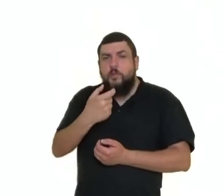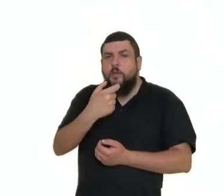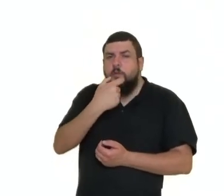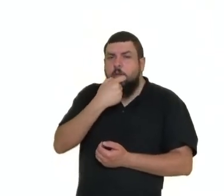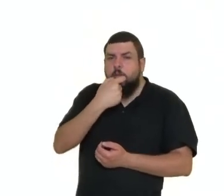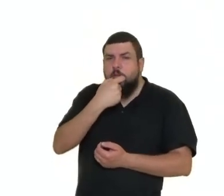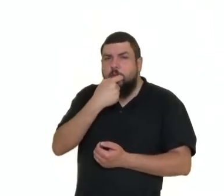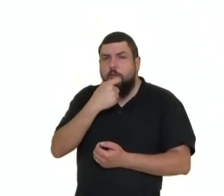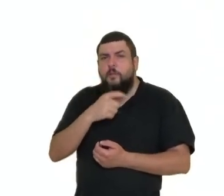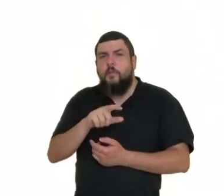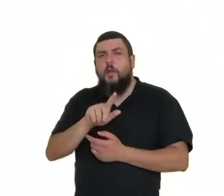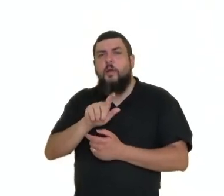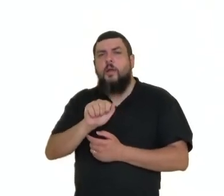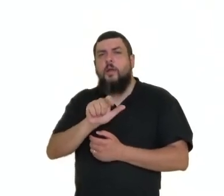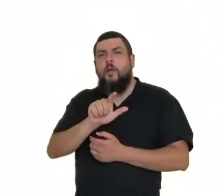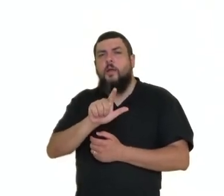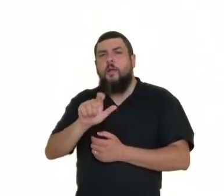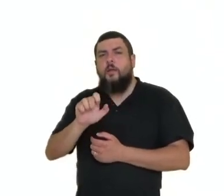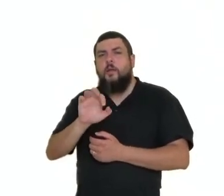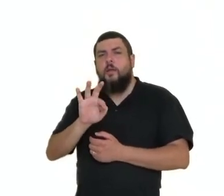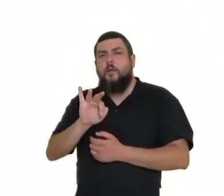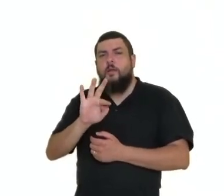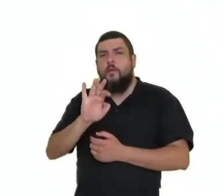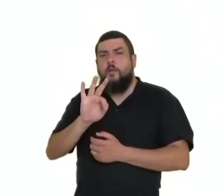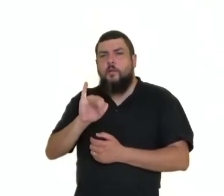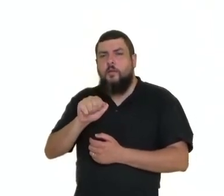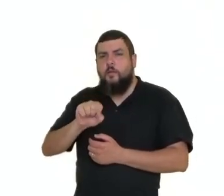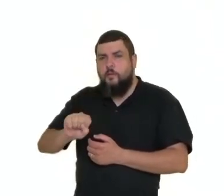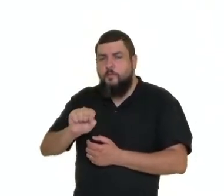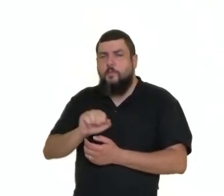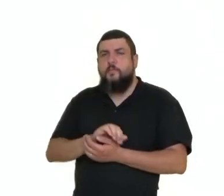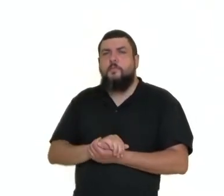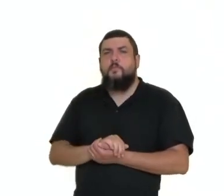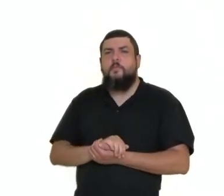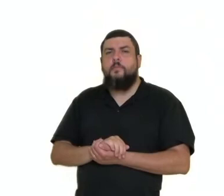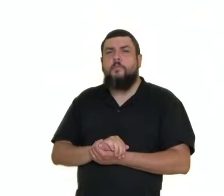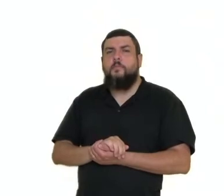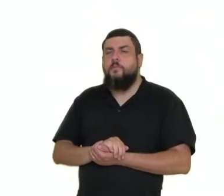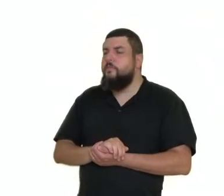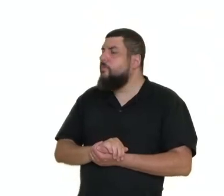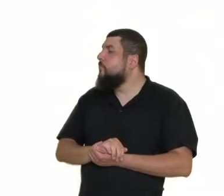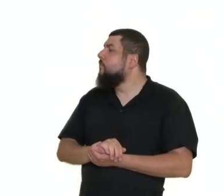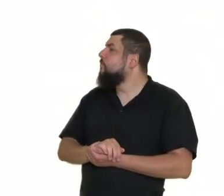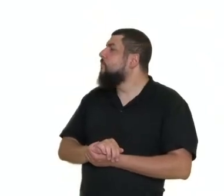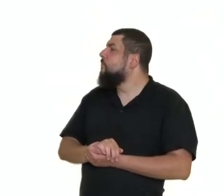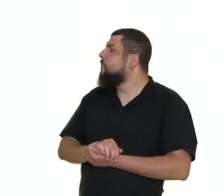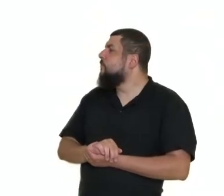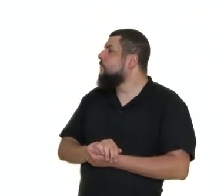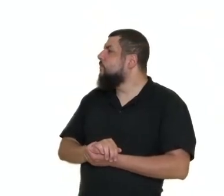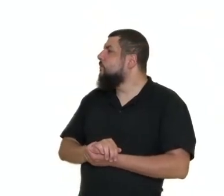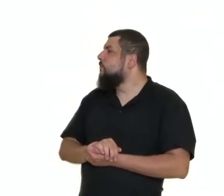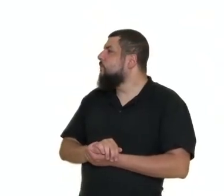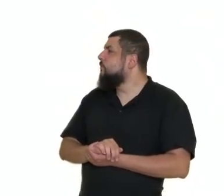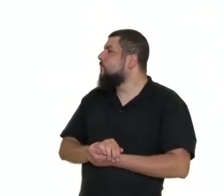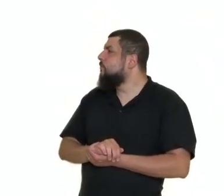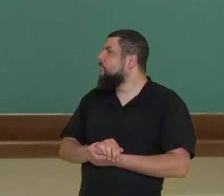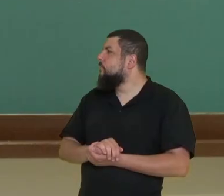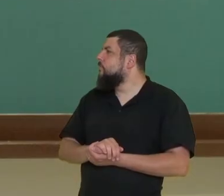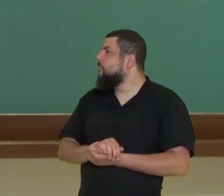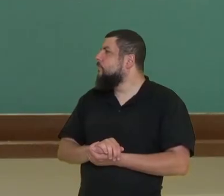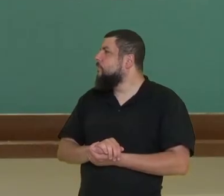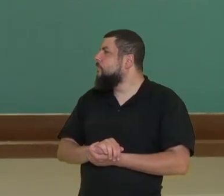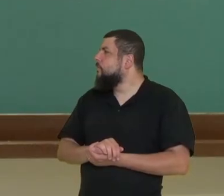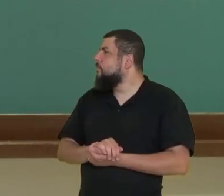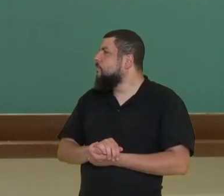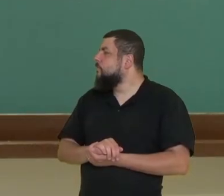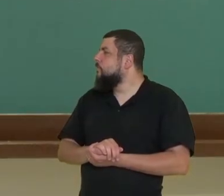biscoitinhos, enfim, tá? Galletitas, de galleta. Hoy es el cumple de cumpleaños. Observem também